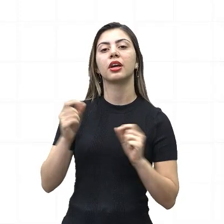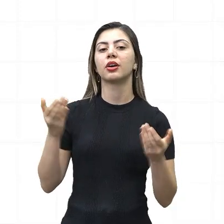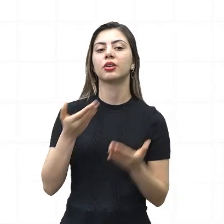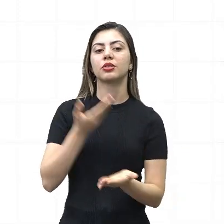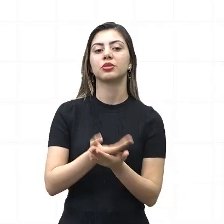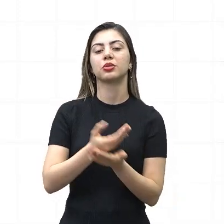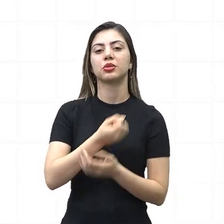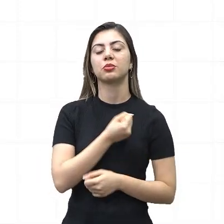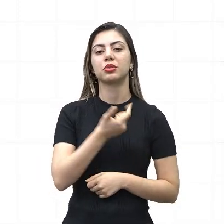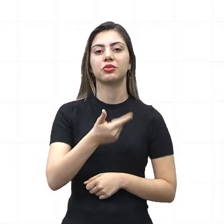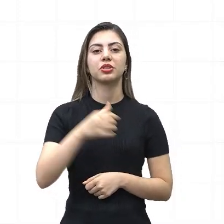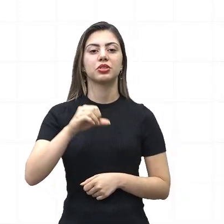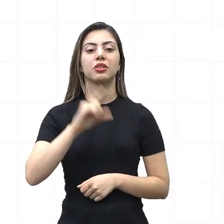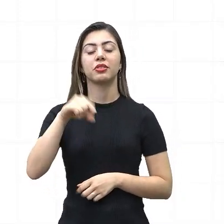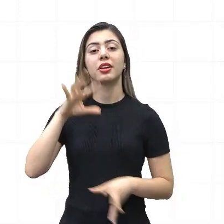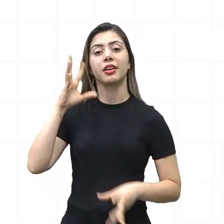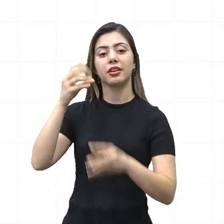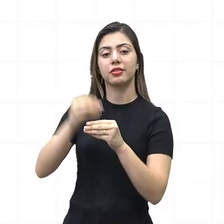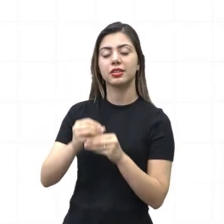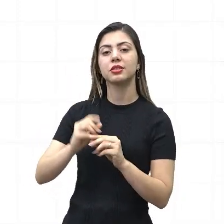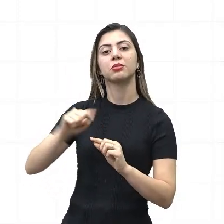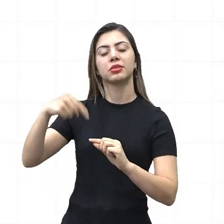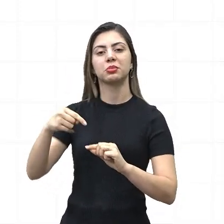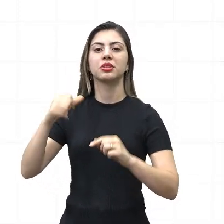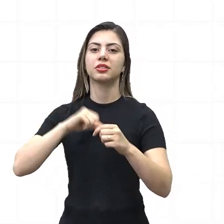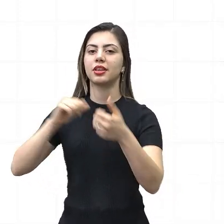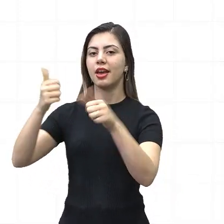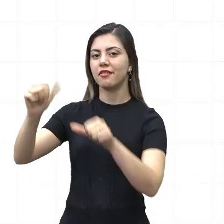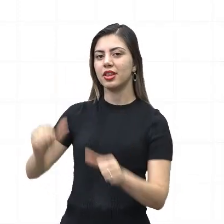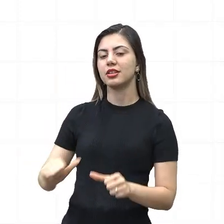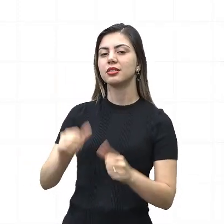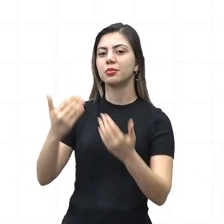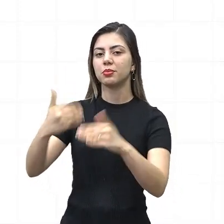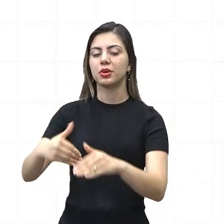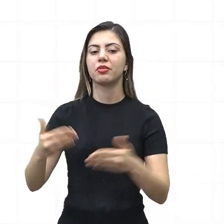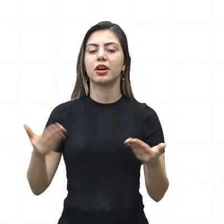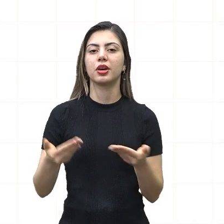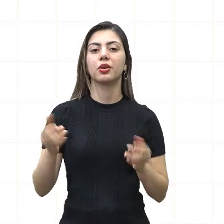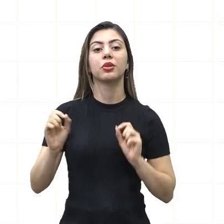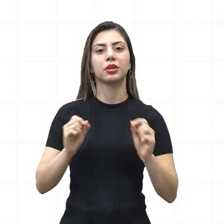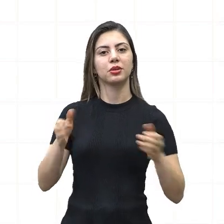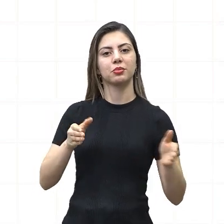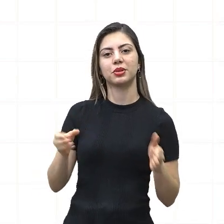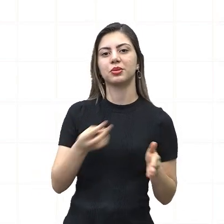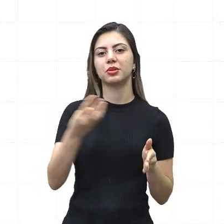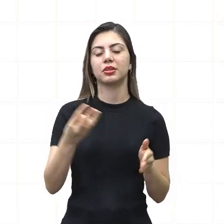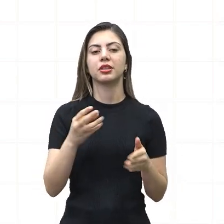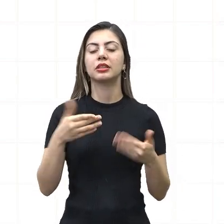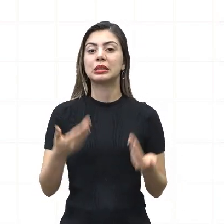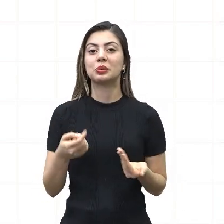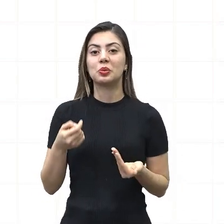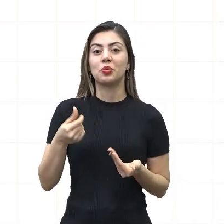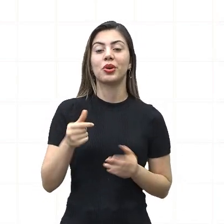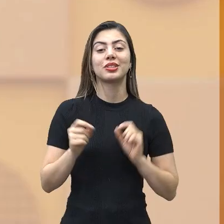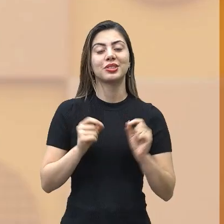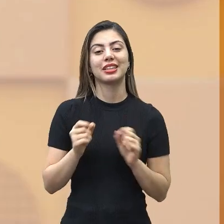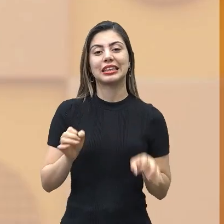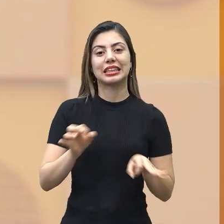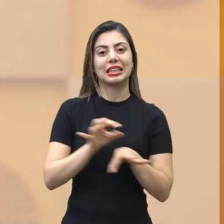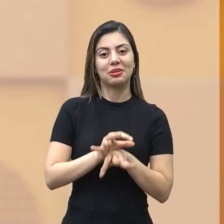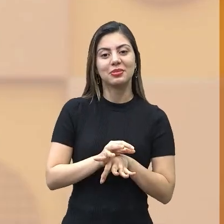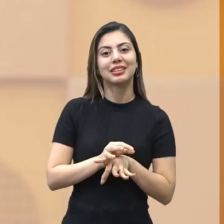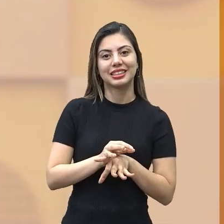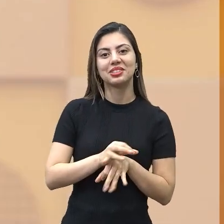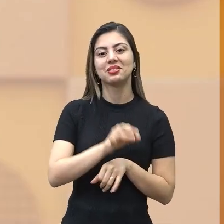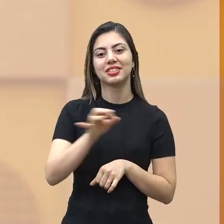de número 29, né? A nossa revisão para avaliação da unidade de número 3. A gente está quase encerrando